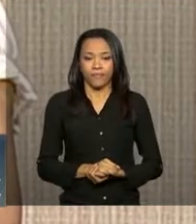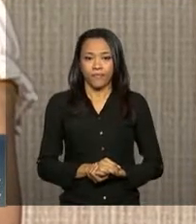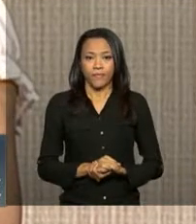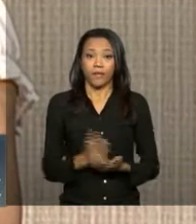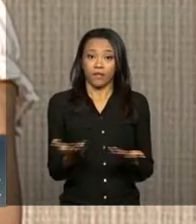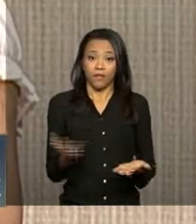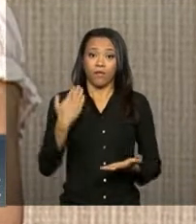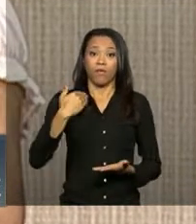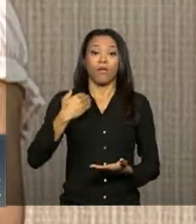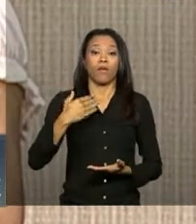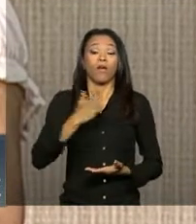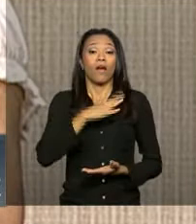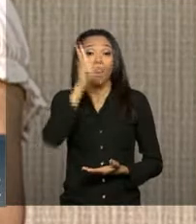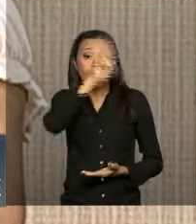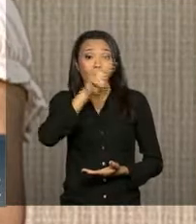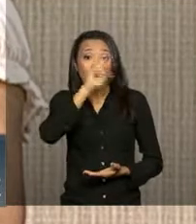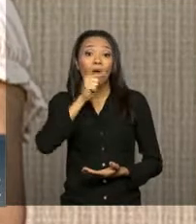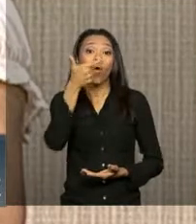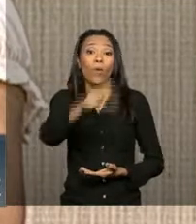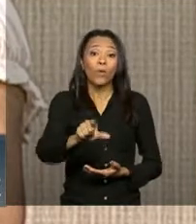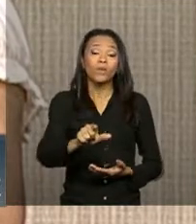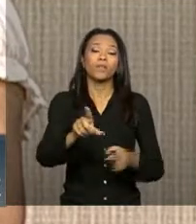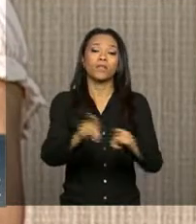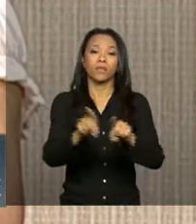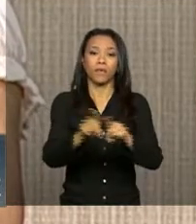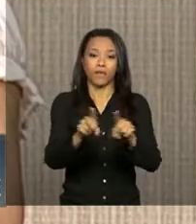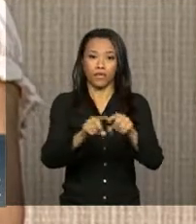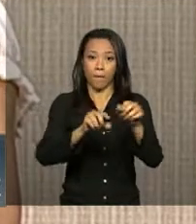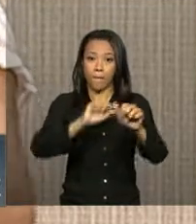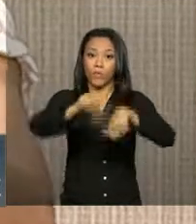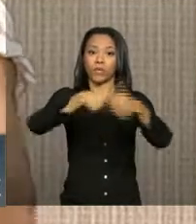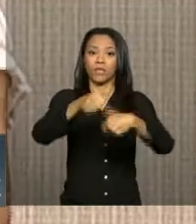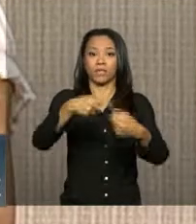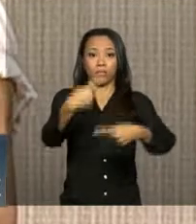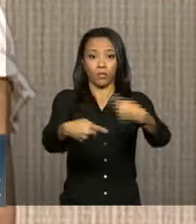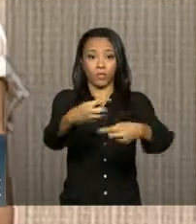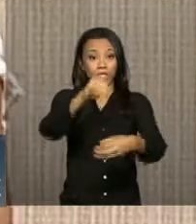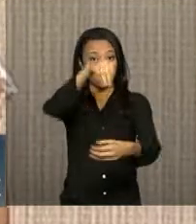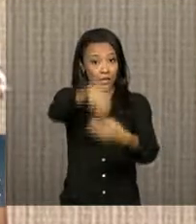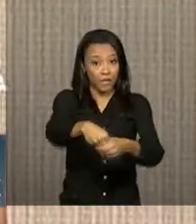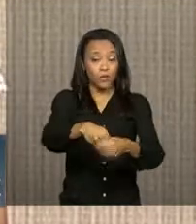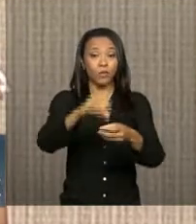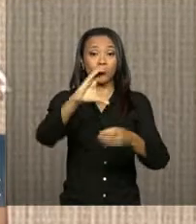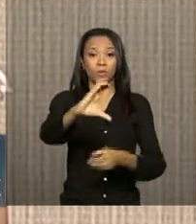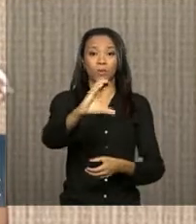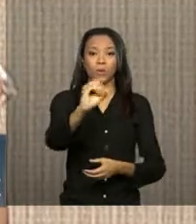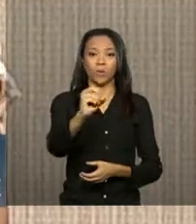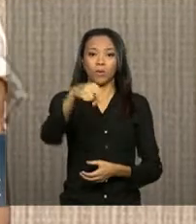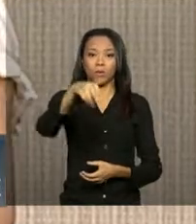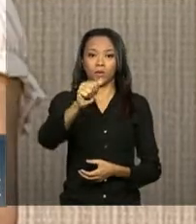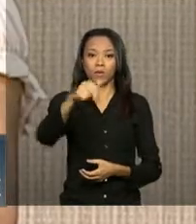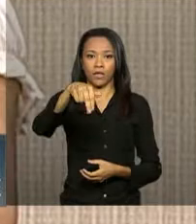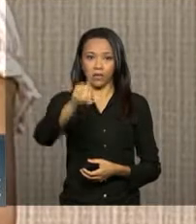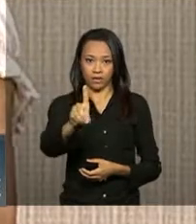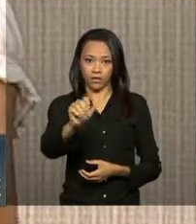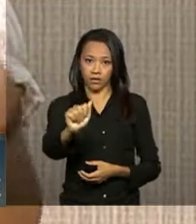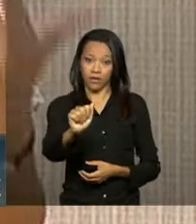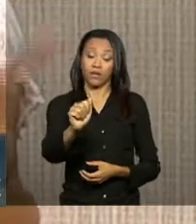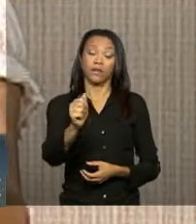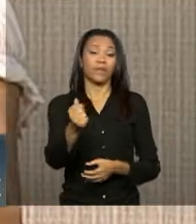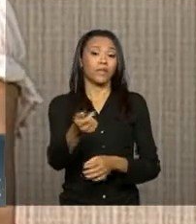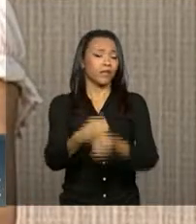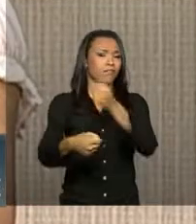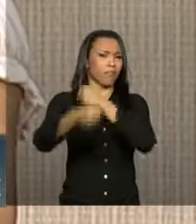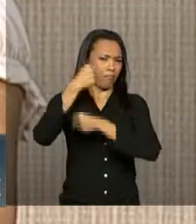gostaria de lembrar também da reforma política do conanda é esse também é um outro grande desafio que nós temos em 2015 que a gestão passada